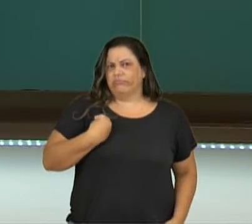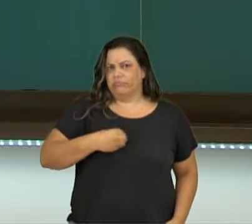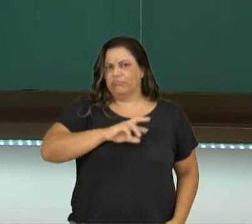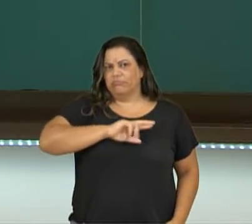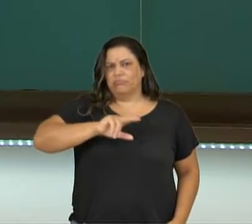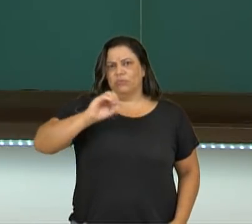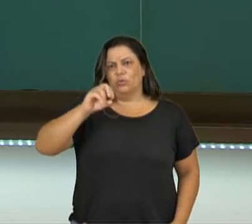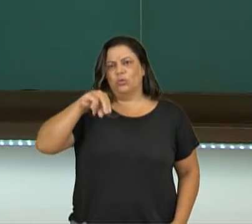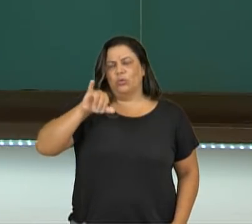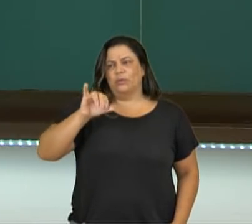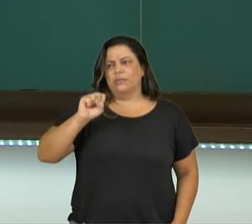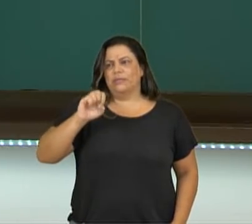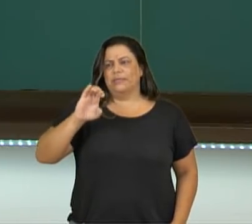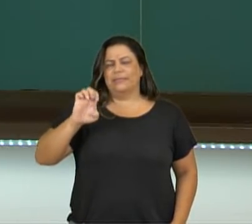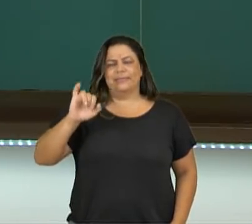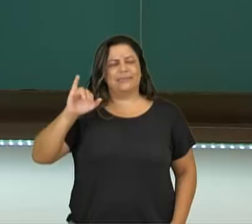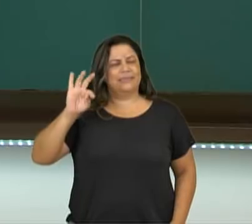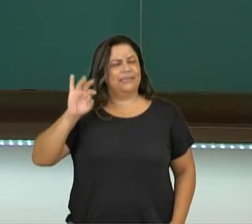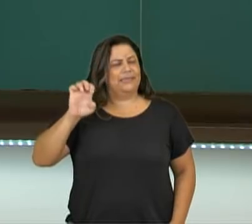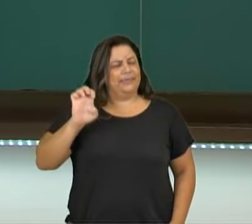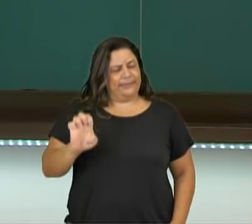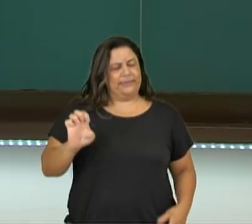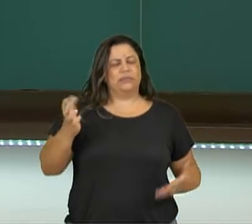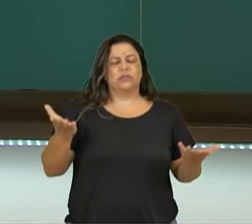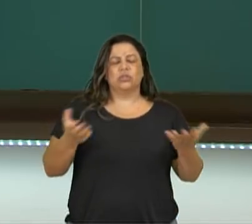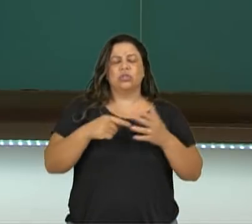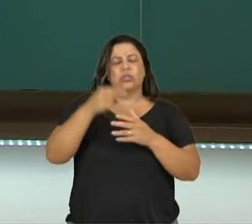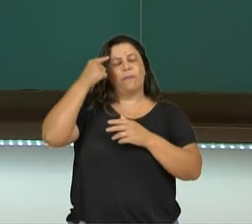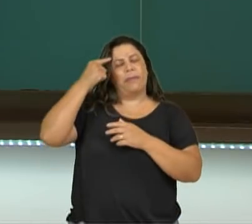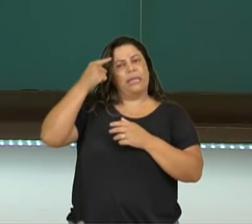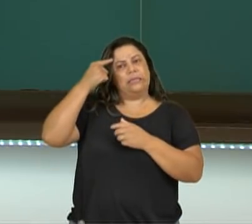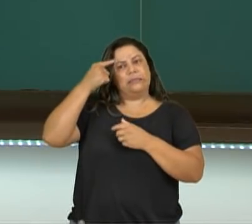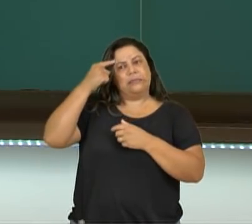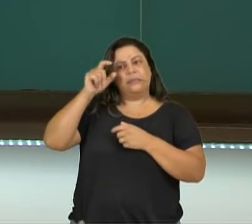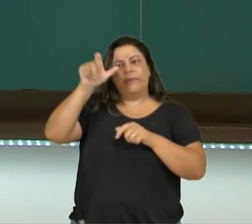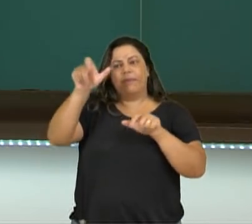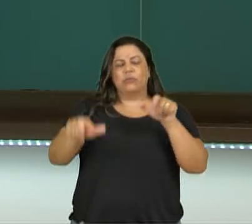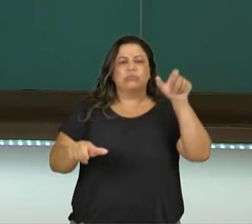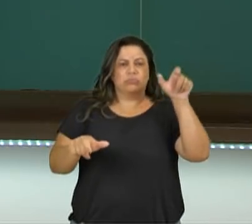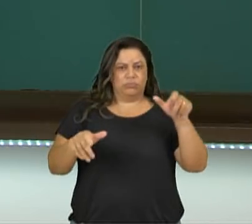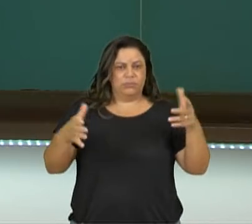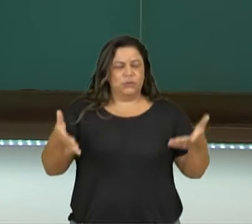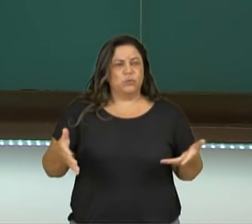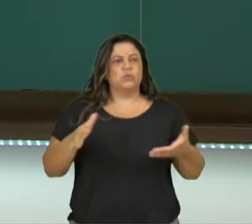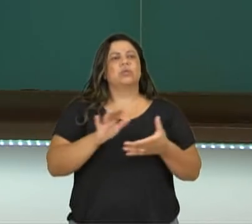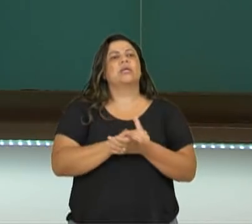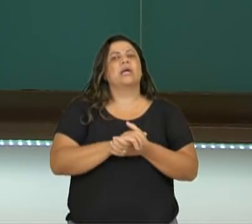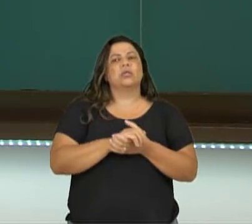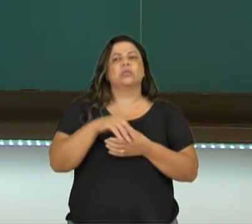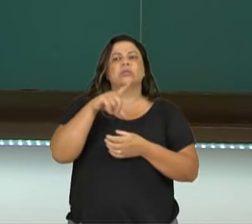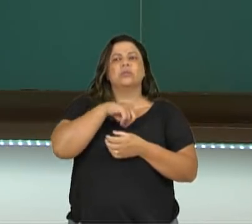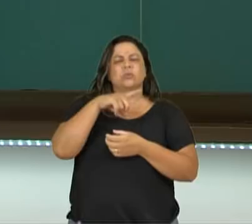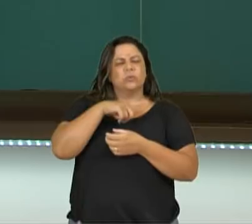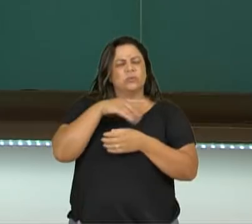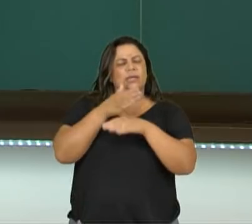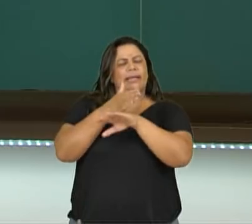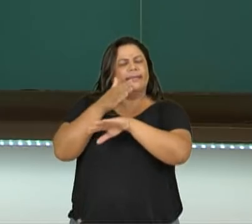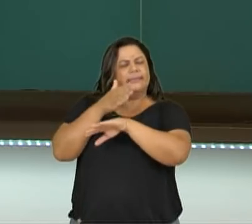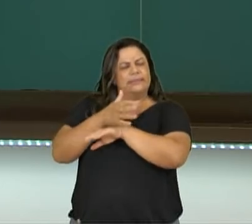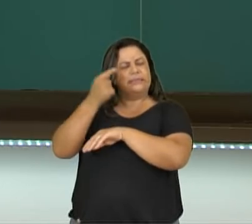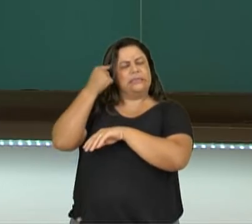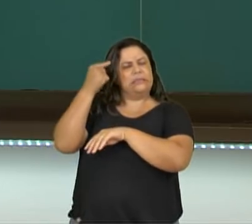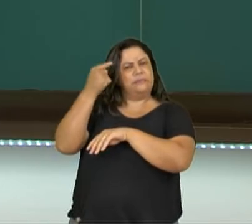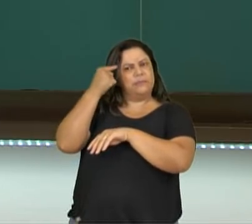seja, ele tem acesso aos pensamentos dos personagens. E quando ele tem acesso a esses pensamentos, ele traz